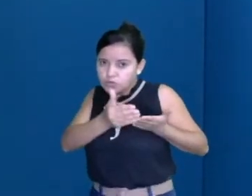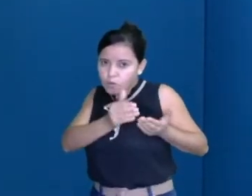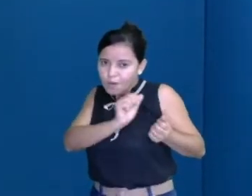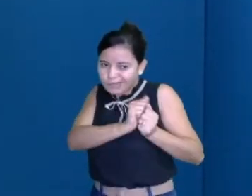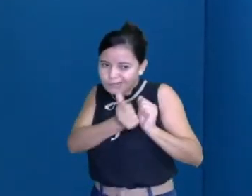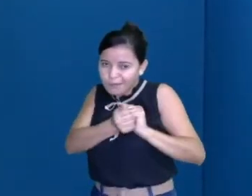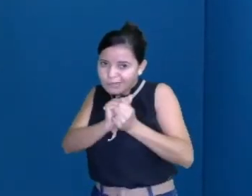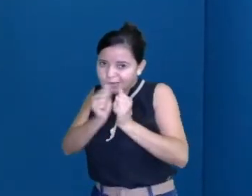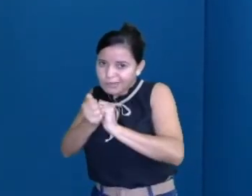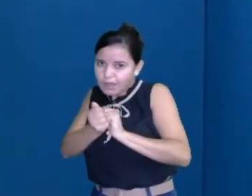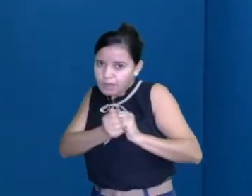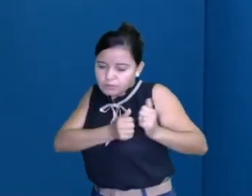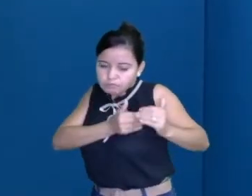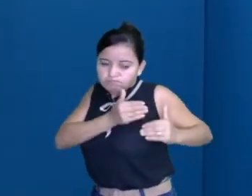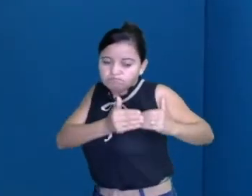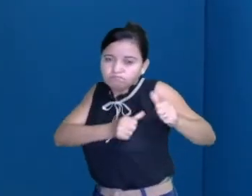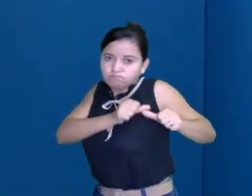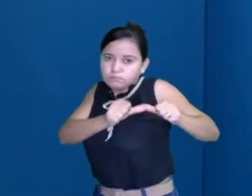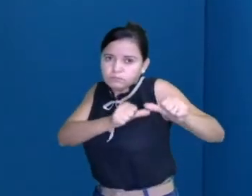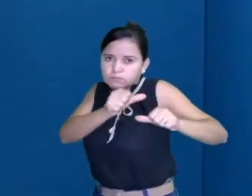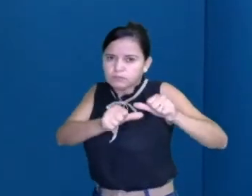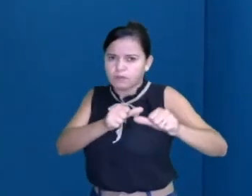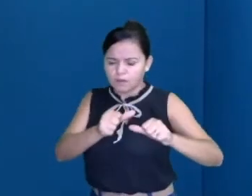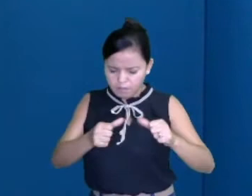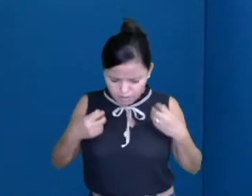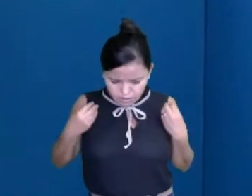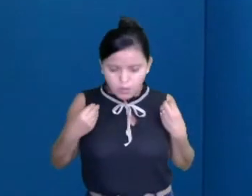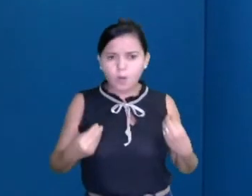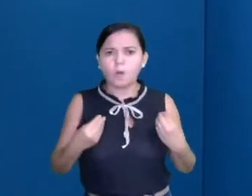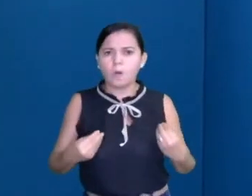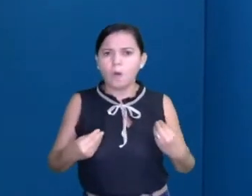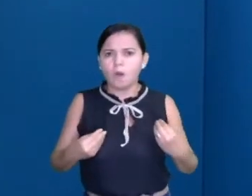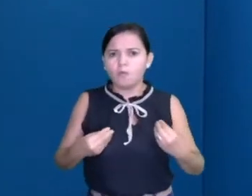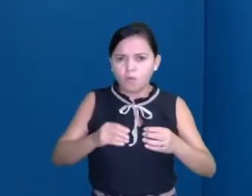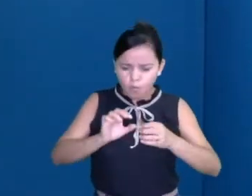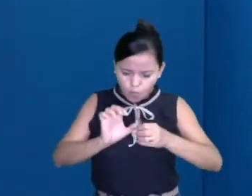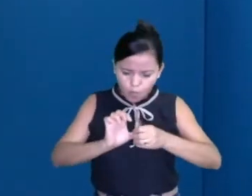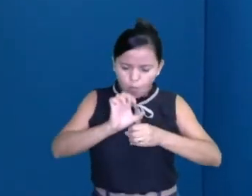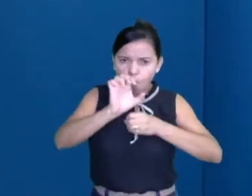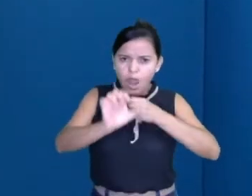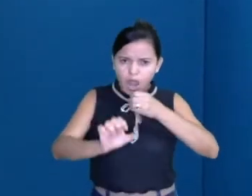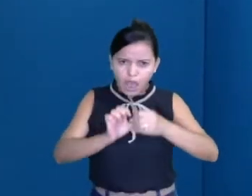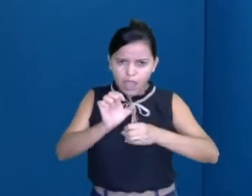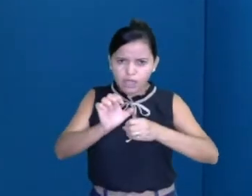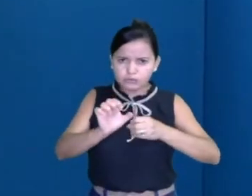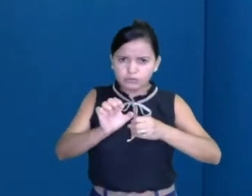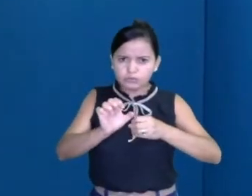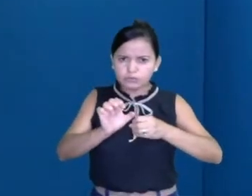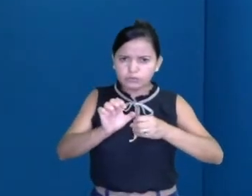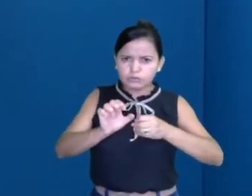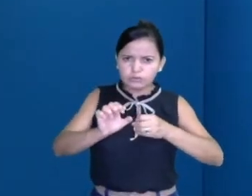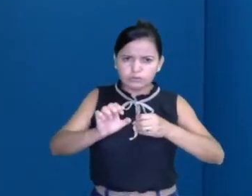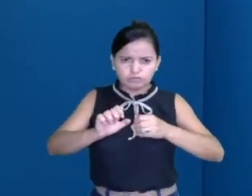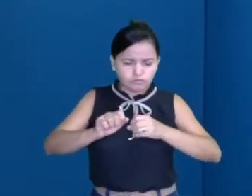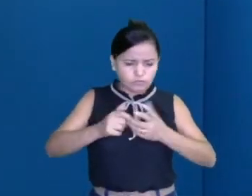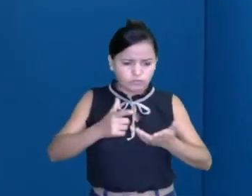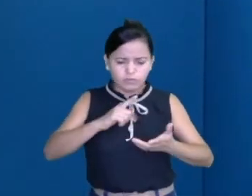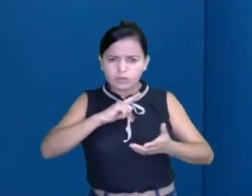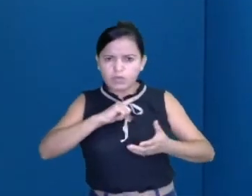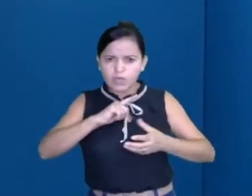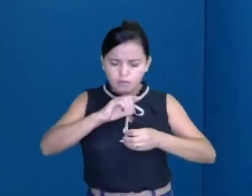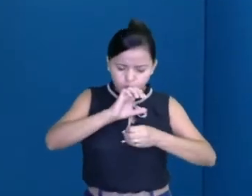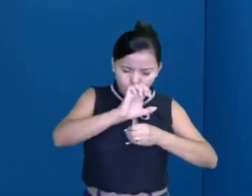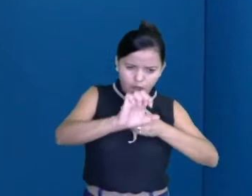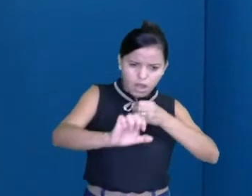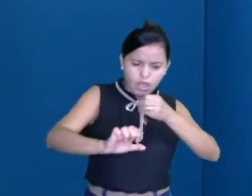começou a entender realmente a natureza. Porque a gente ficava em indagação. Como é que esse elétron está lá circundando, esse grande vazio de elétrons circundando